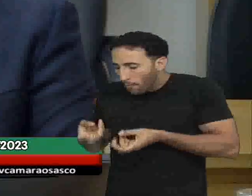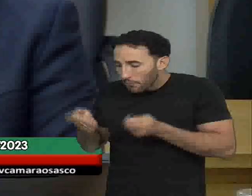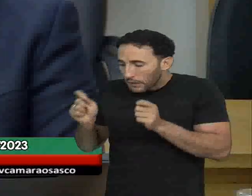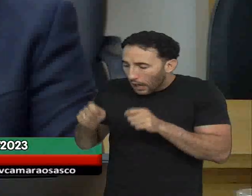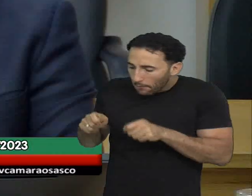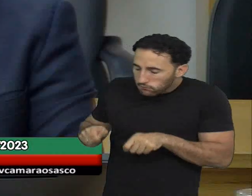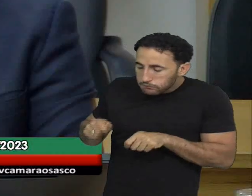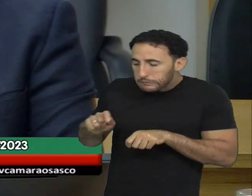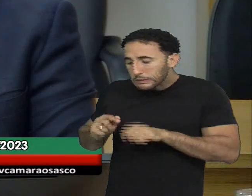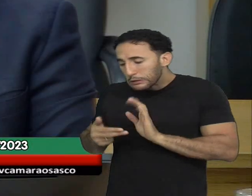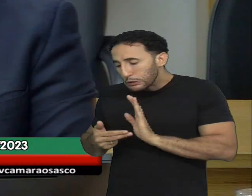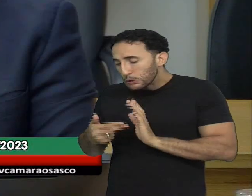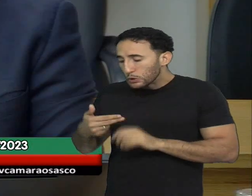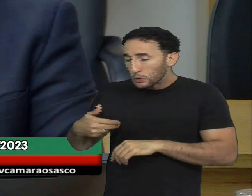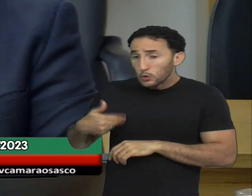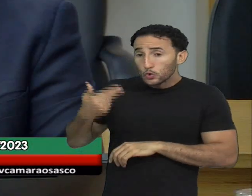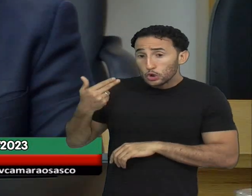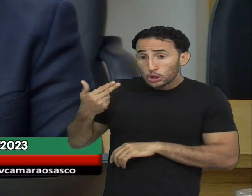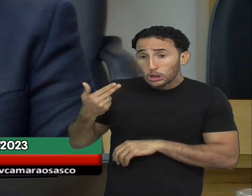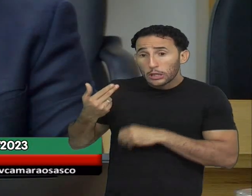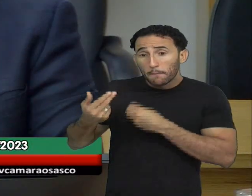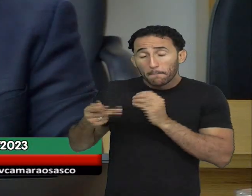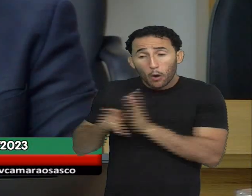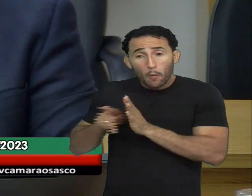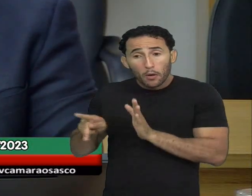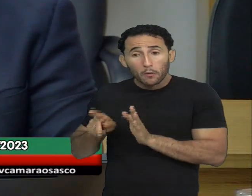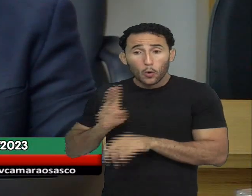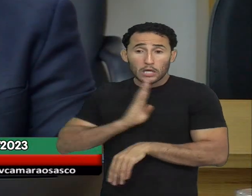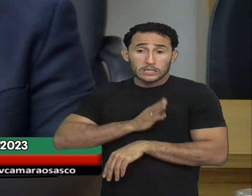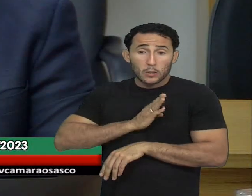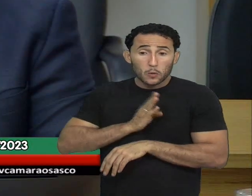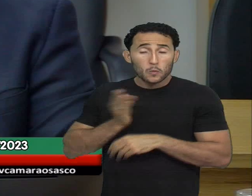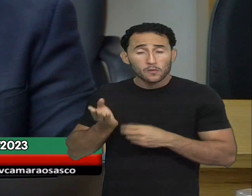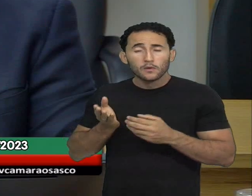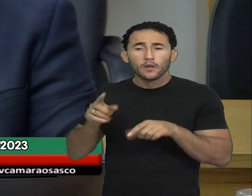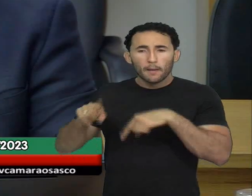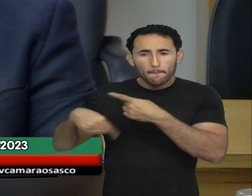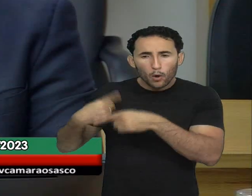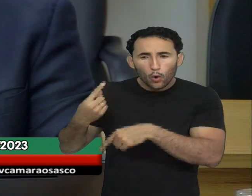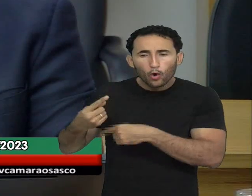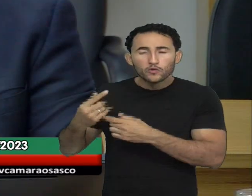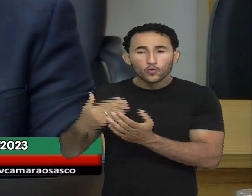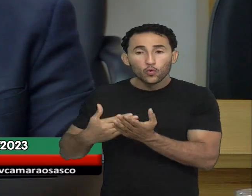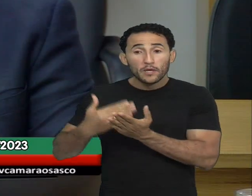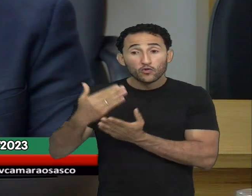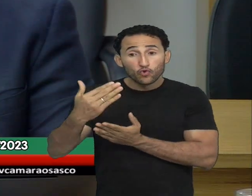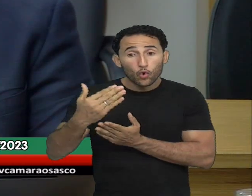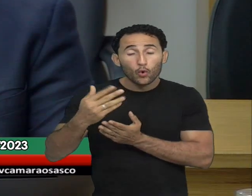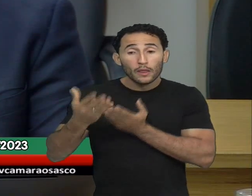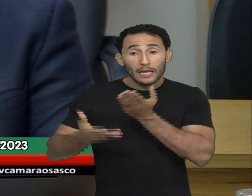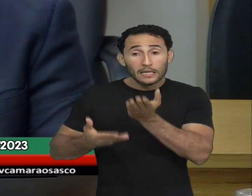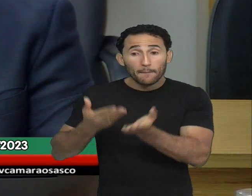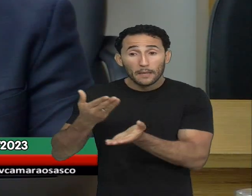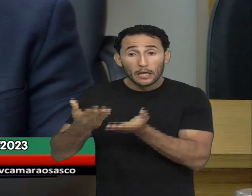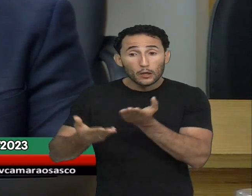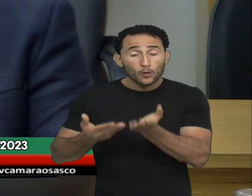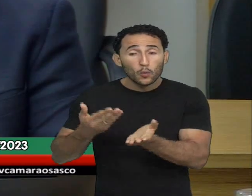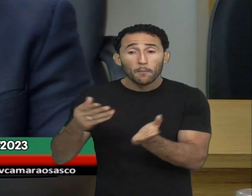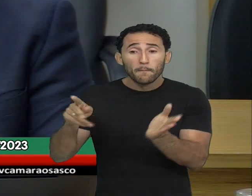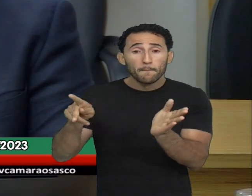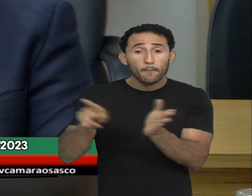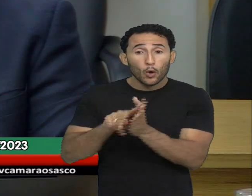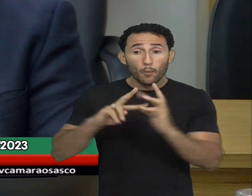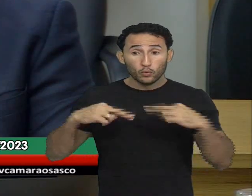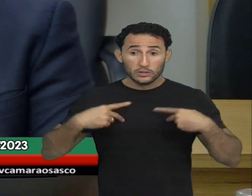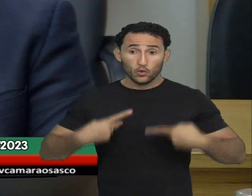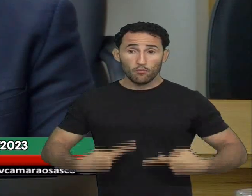estudos dessas artérias e veias. Depois disso daí passou para fazer em